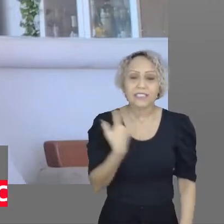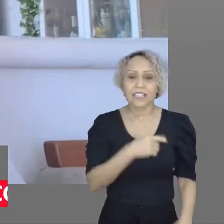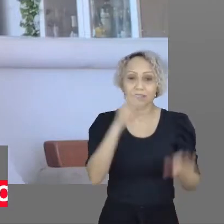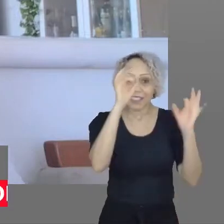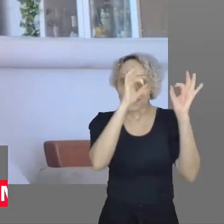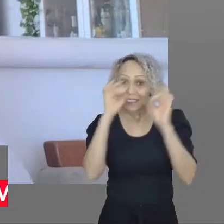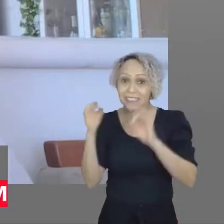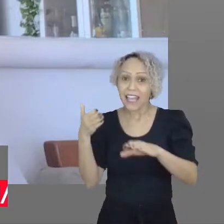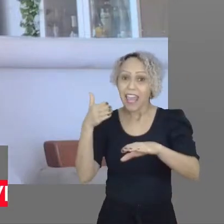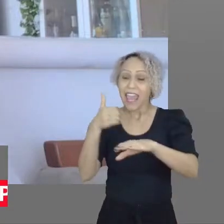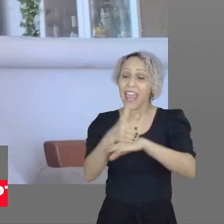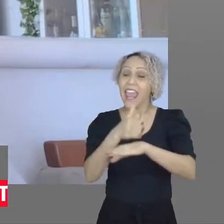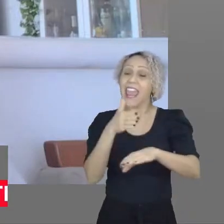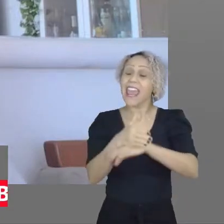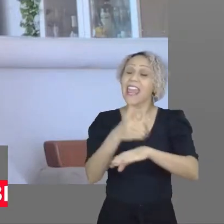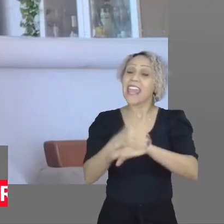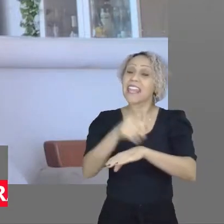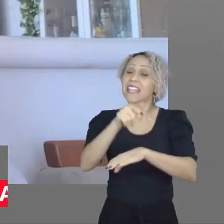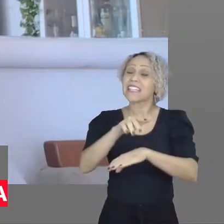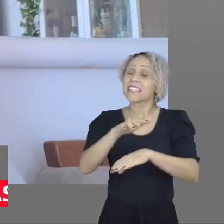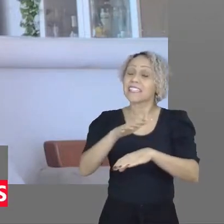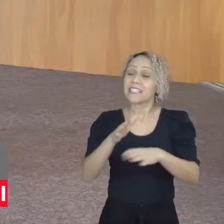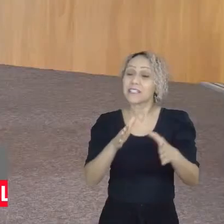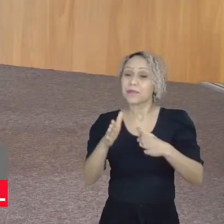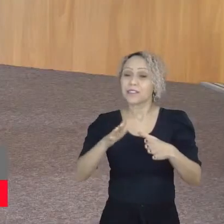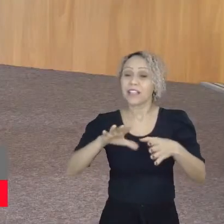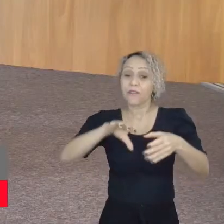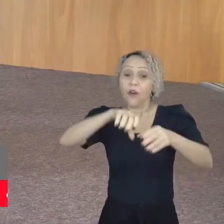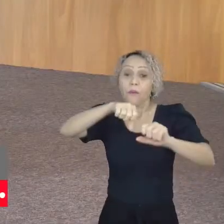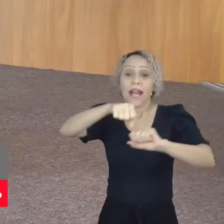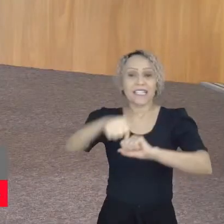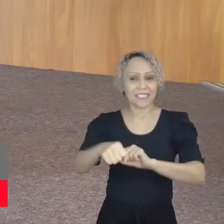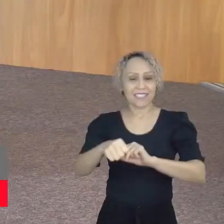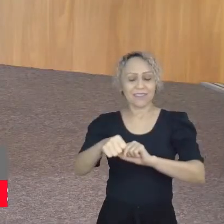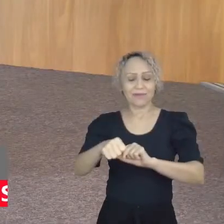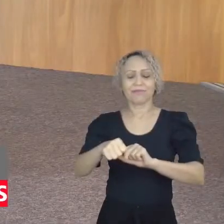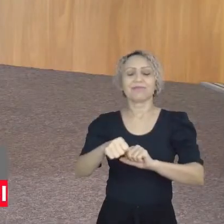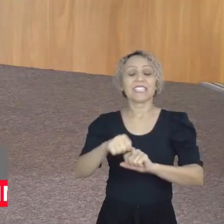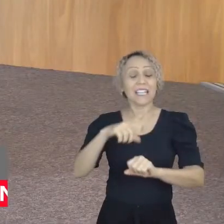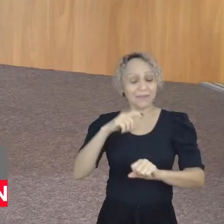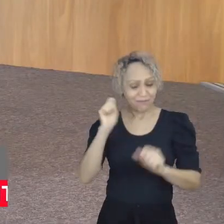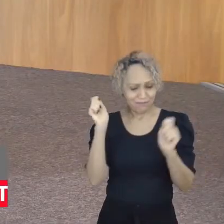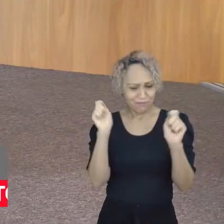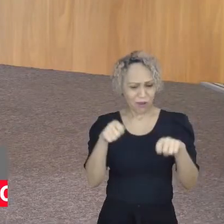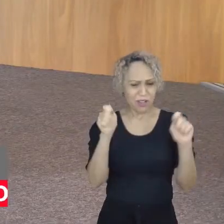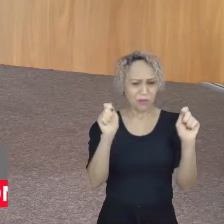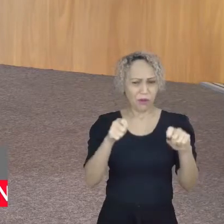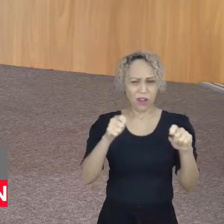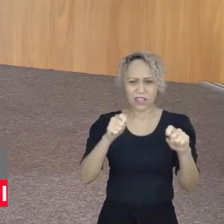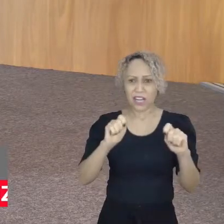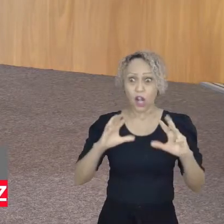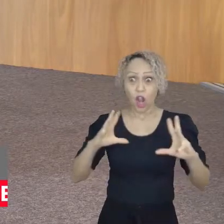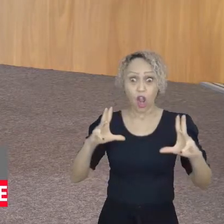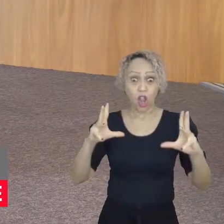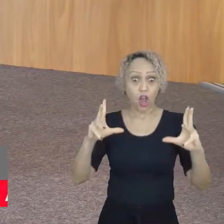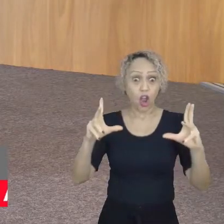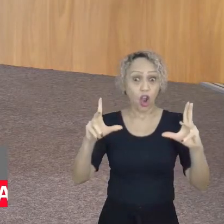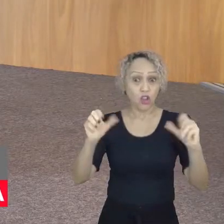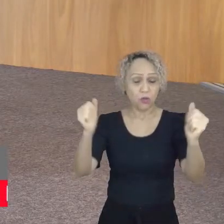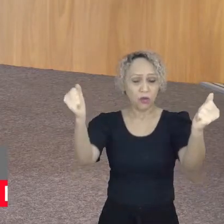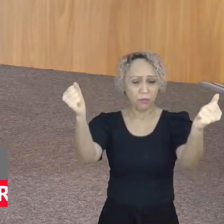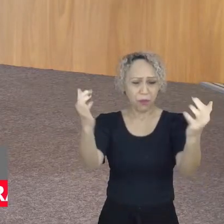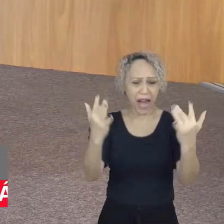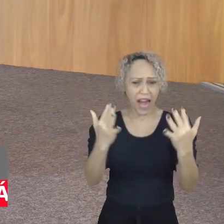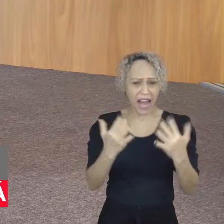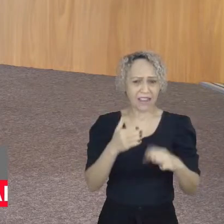grande processo formativo, porque tem espaço para todo mundo. Olha aí, a Josi Negreiros está aqui te dando as boas-vindas, te desejando uma boa